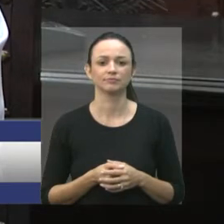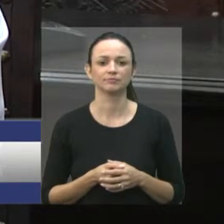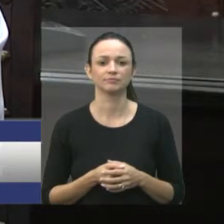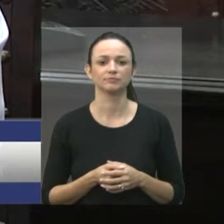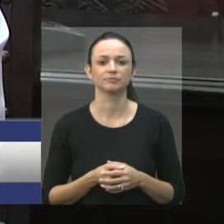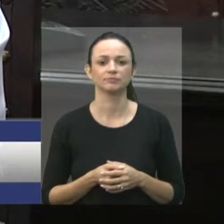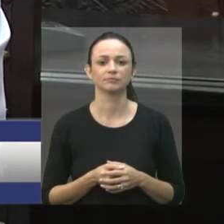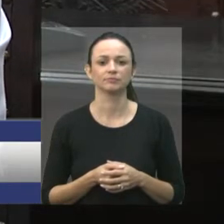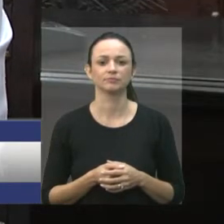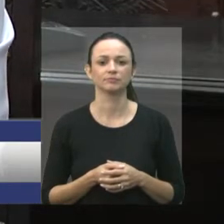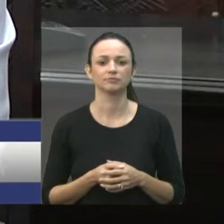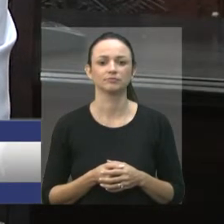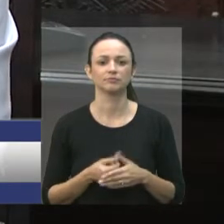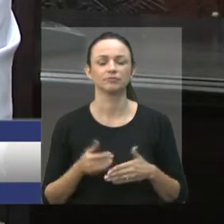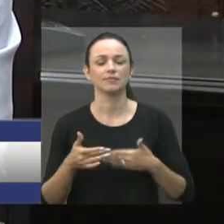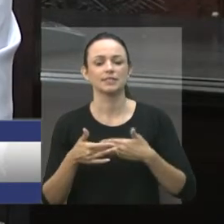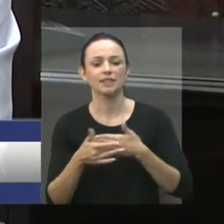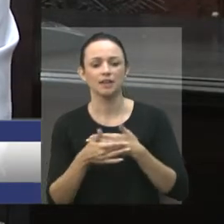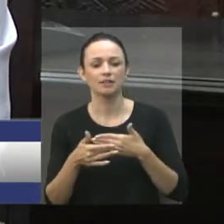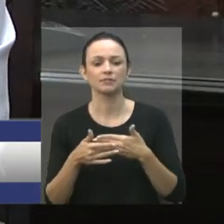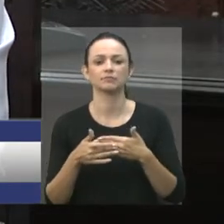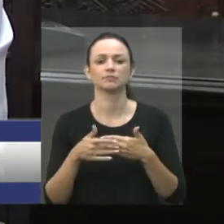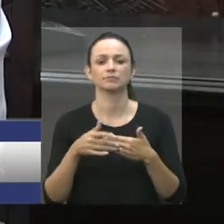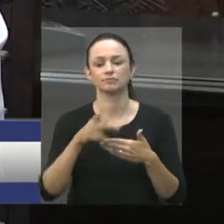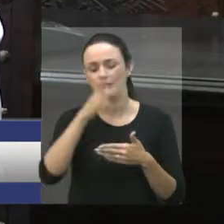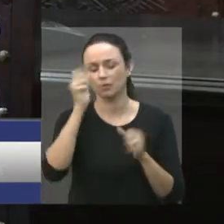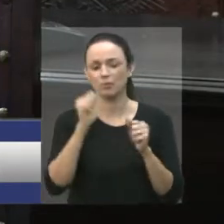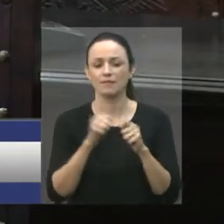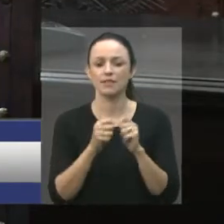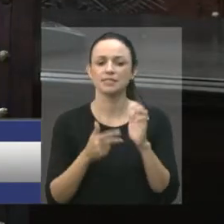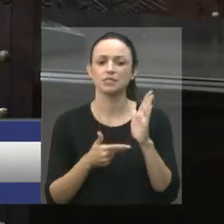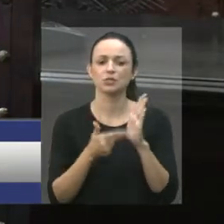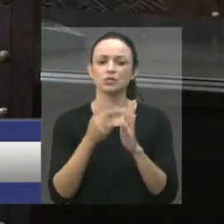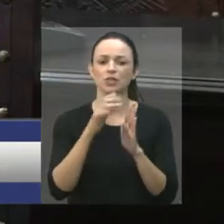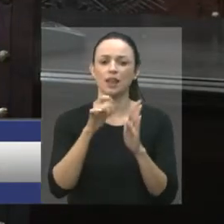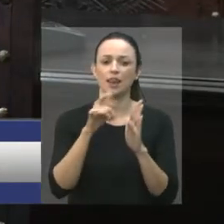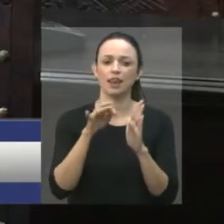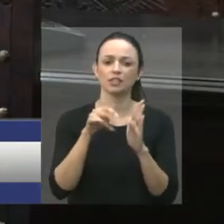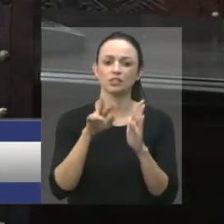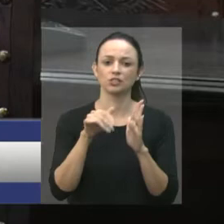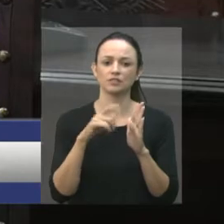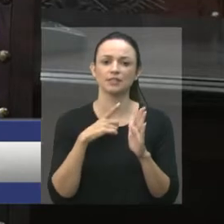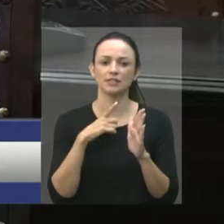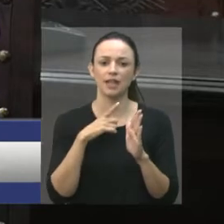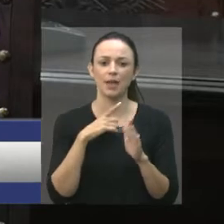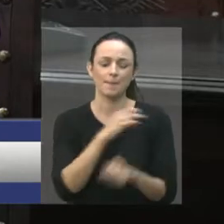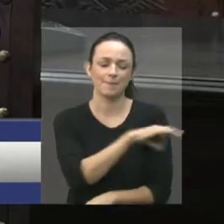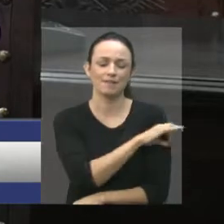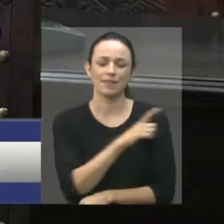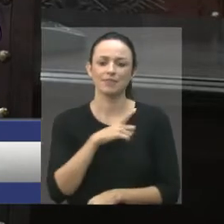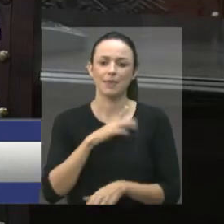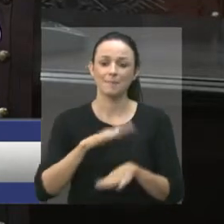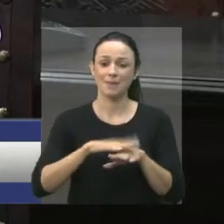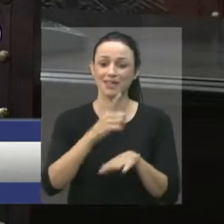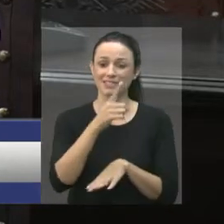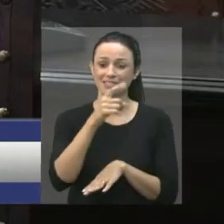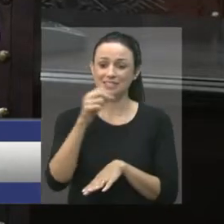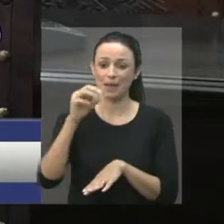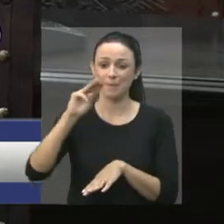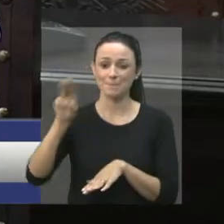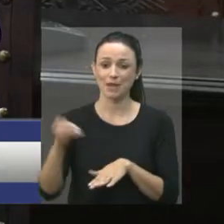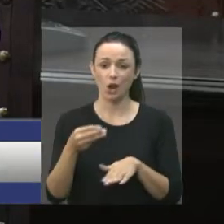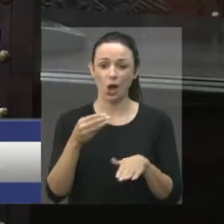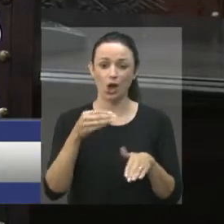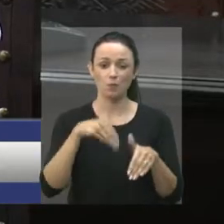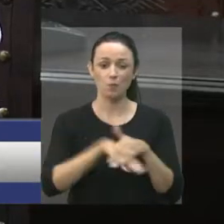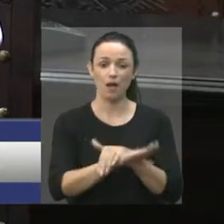exames para que as pessoas possam fazer uma cirurgia eletiva. E o prefeito, com mais de 100 milhões de superávit, não